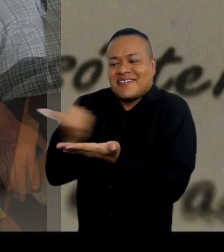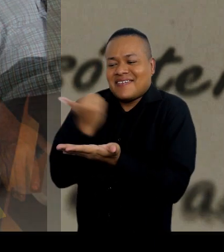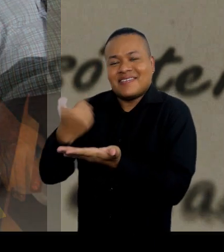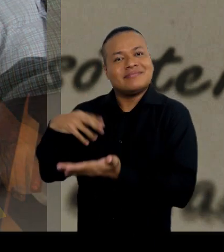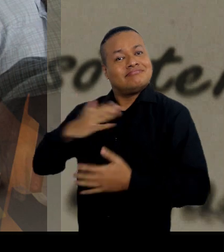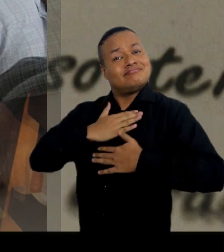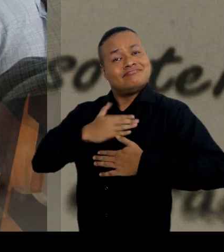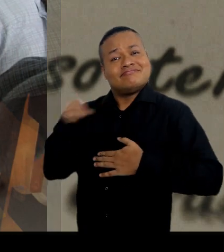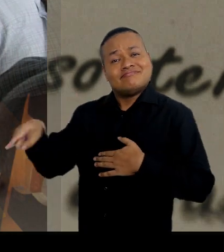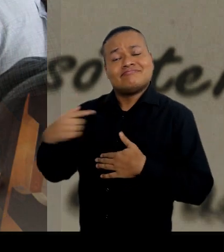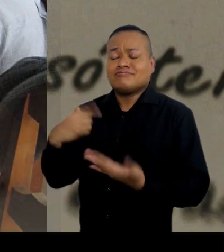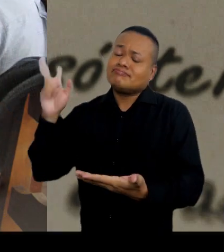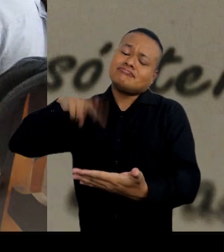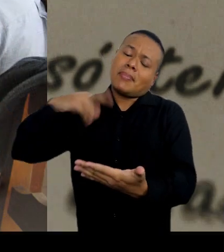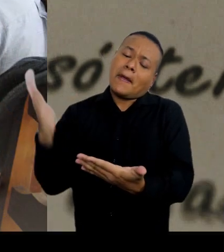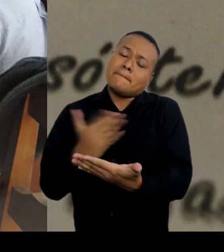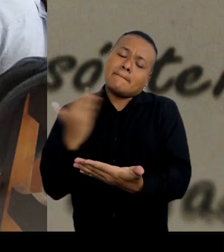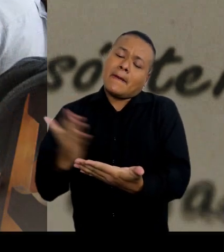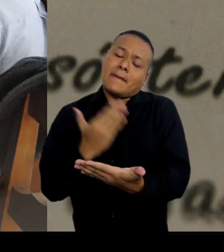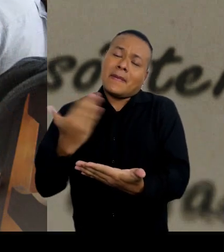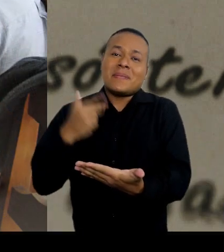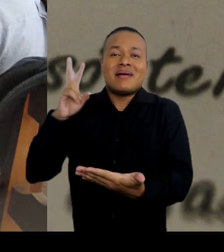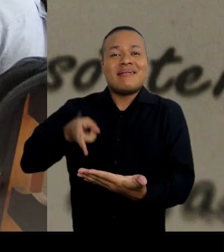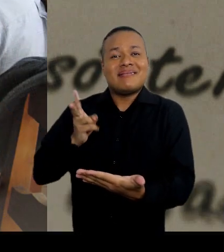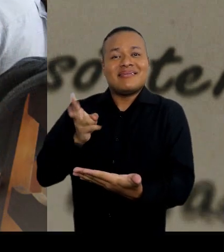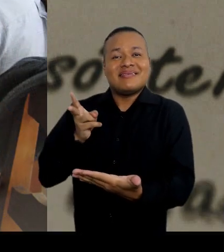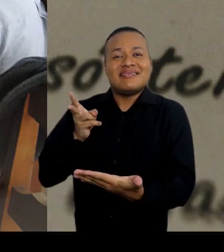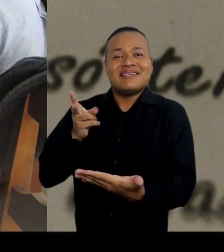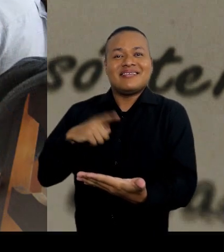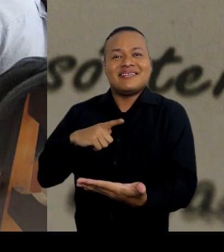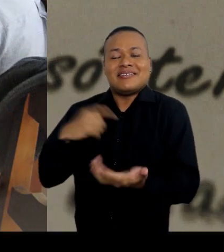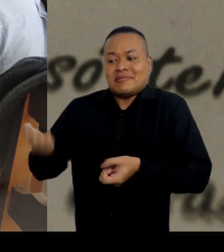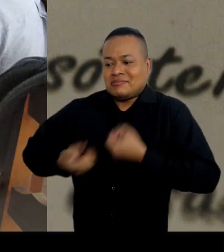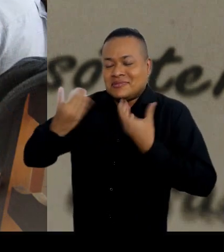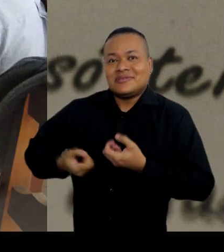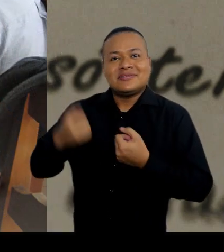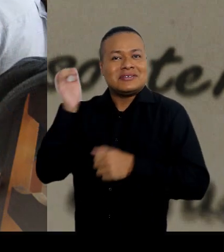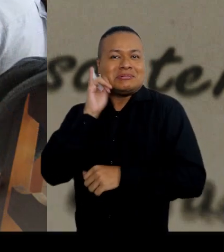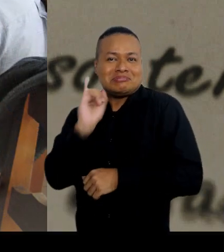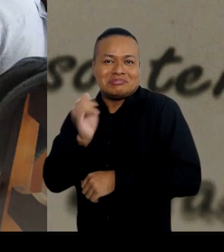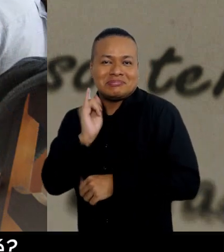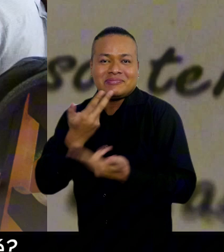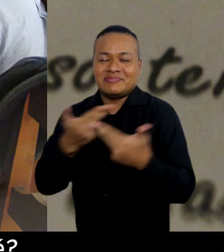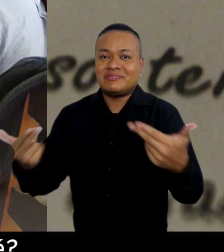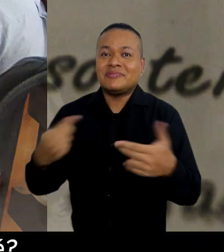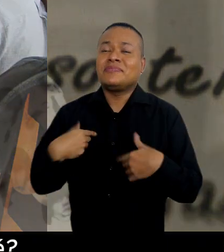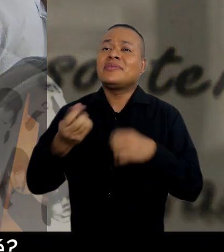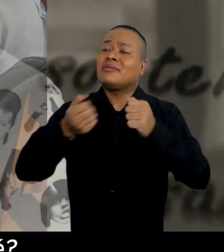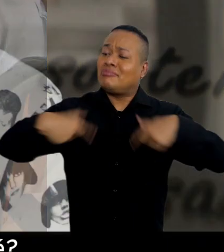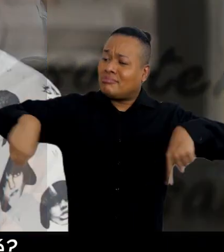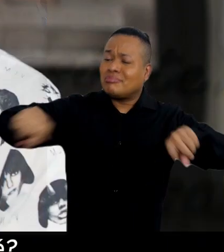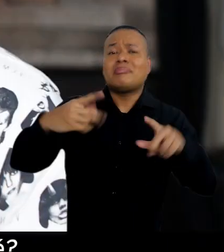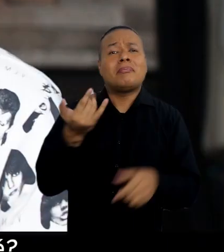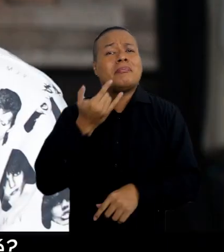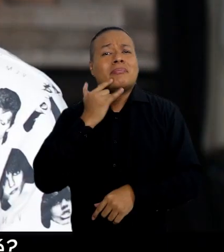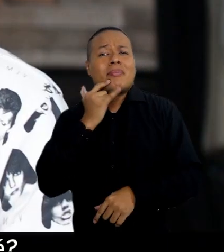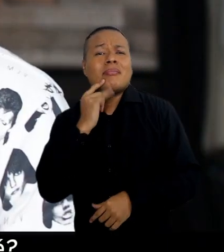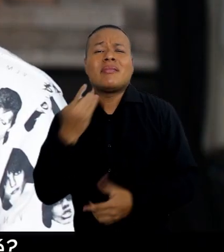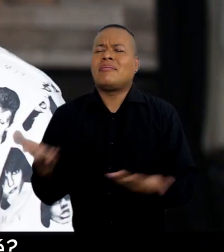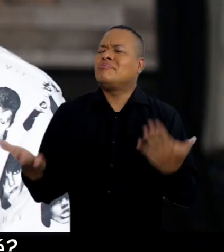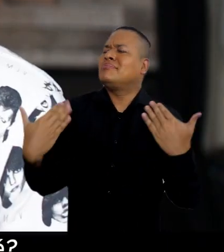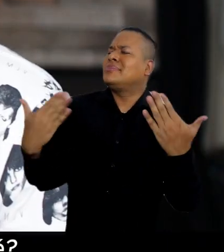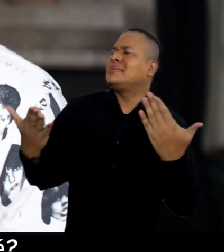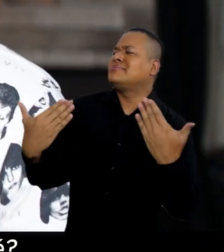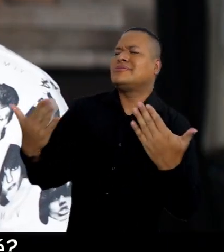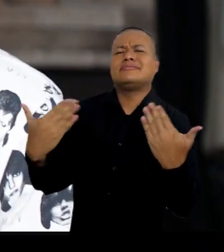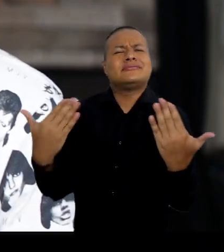livros, né? Que ele levava para ler, né? No intervalo, a poesia, os contos, né? E na mesa de bar sempre vem um bom